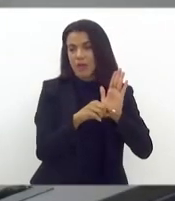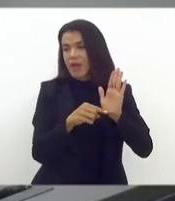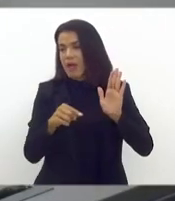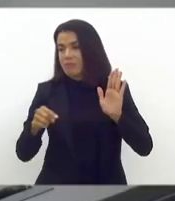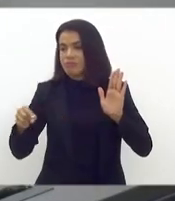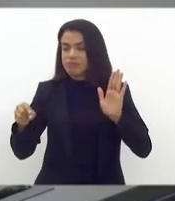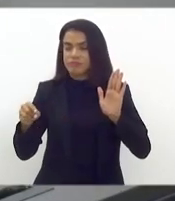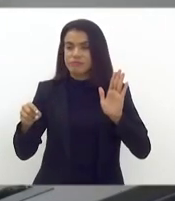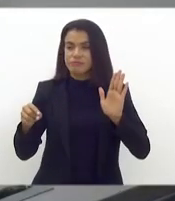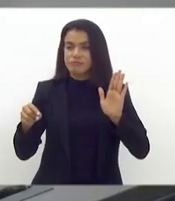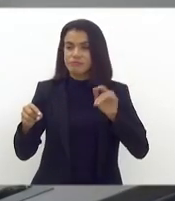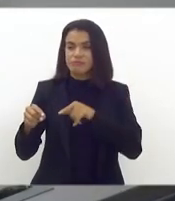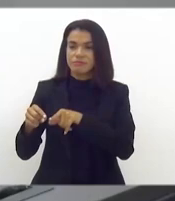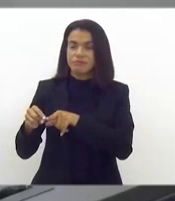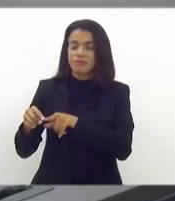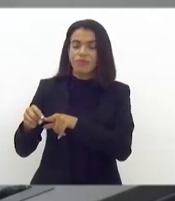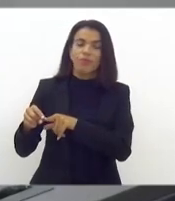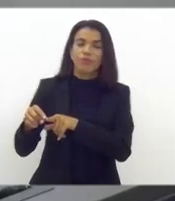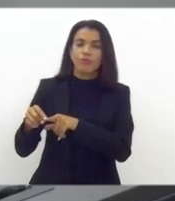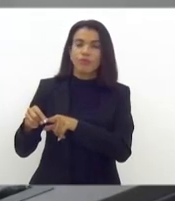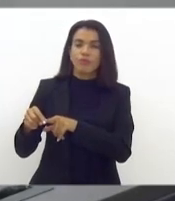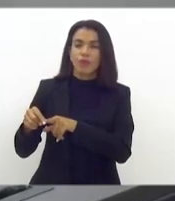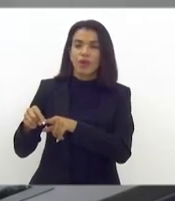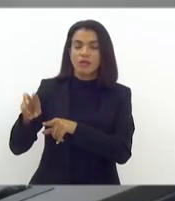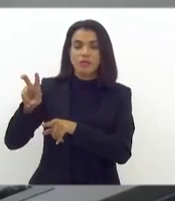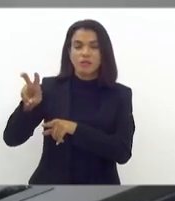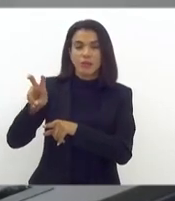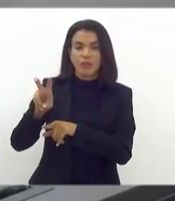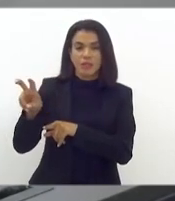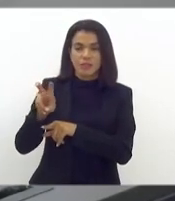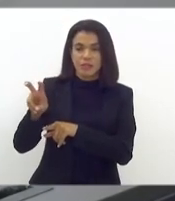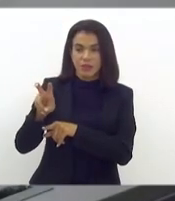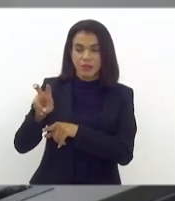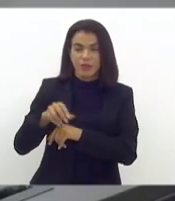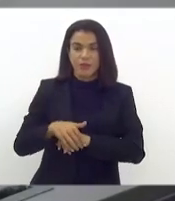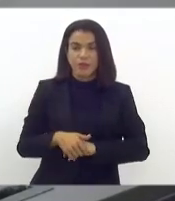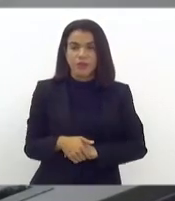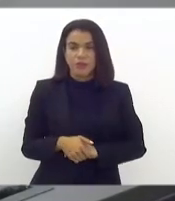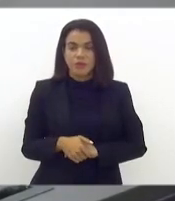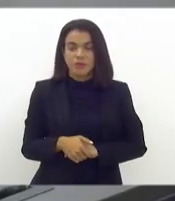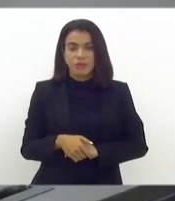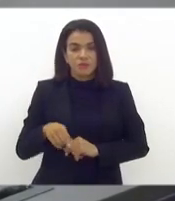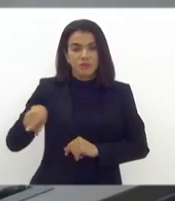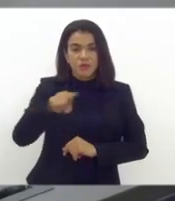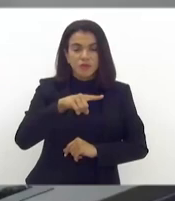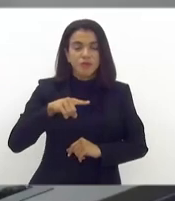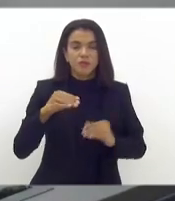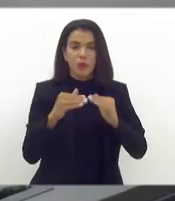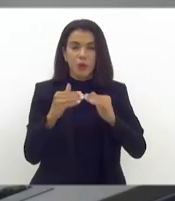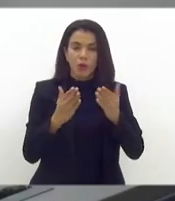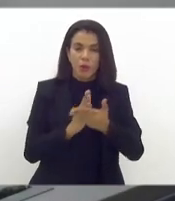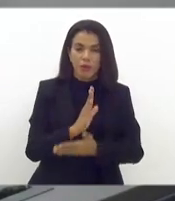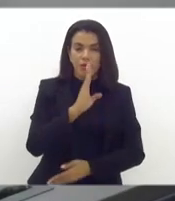até o projeto 55 da pauta. Senhores que aprovam a votação em